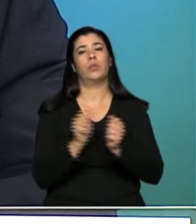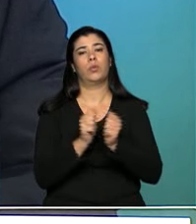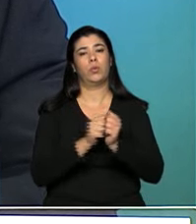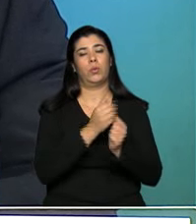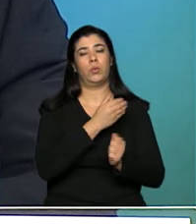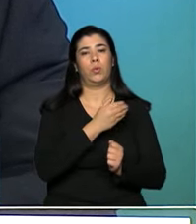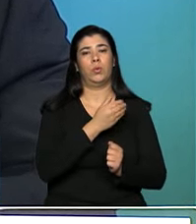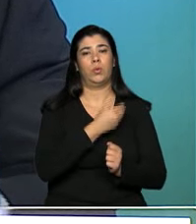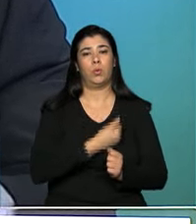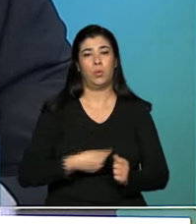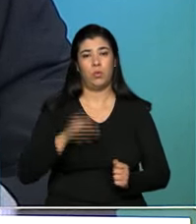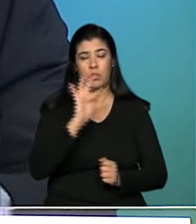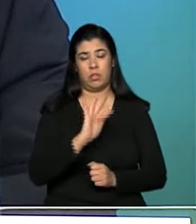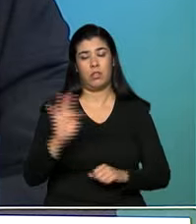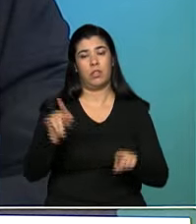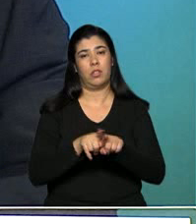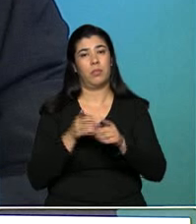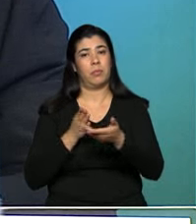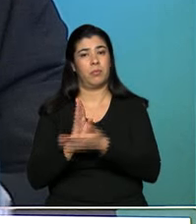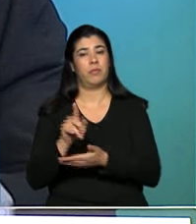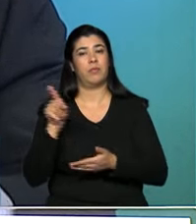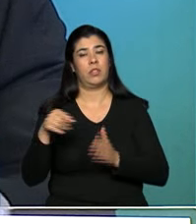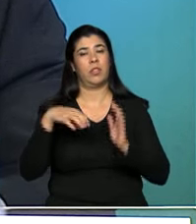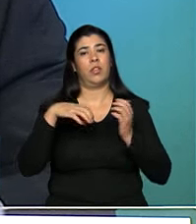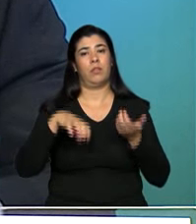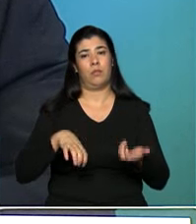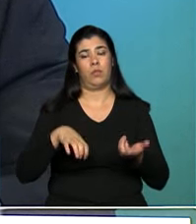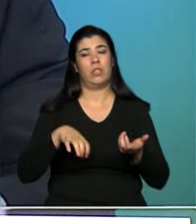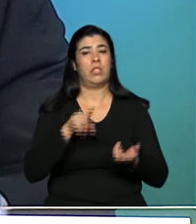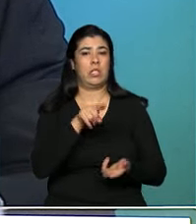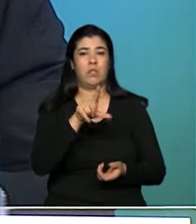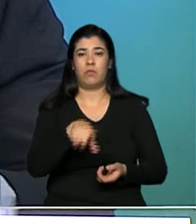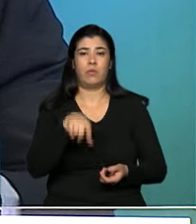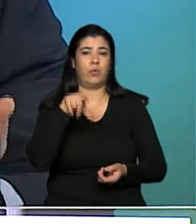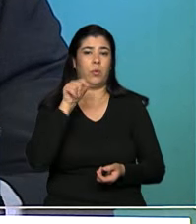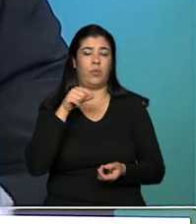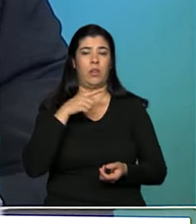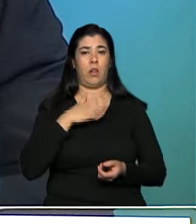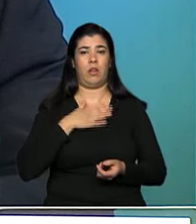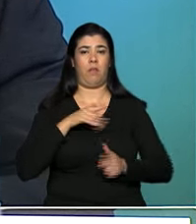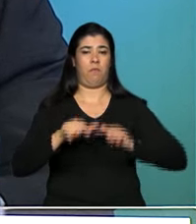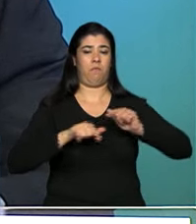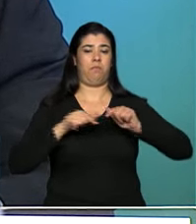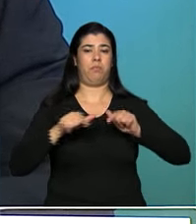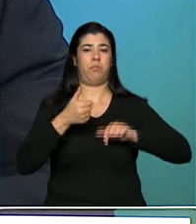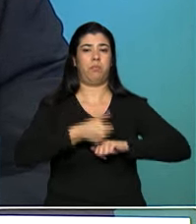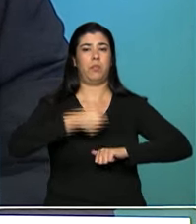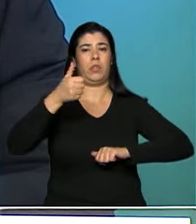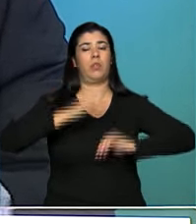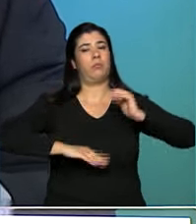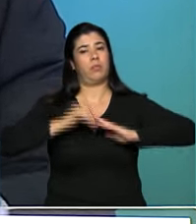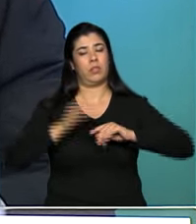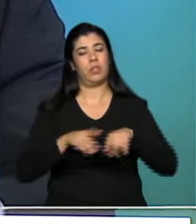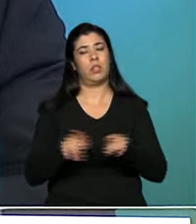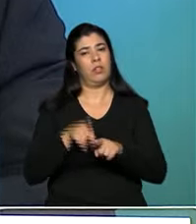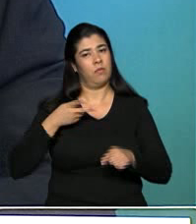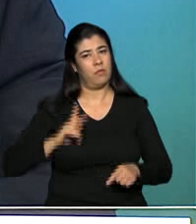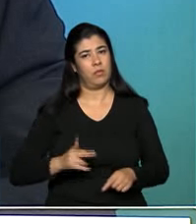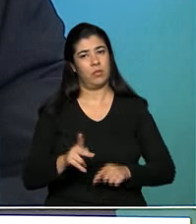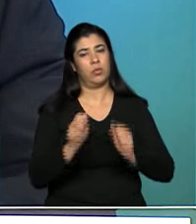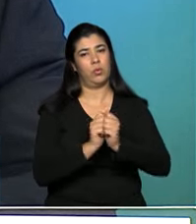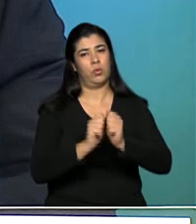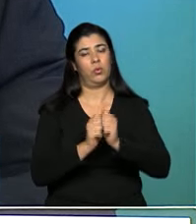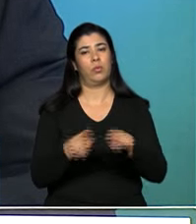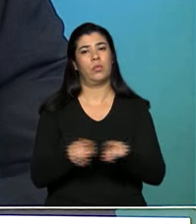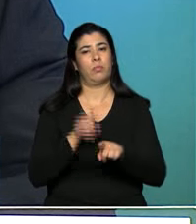tenho certeza que Qualquer que seja o cargo que ele achar melhor que ele possa a função que ele achar melhor que ele possa desempenhar ele vai continuar